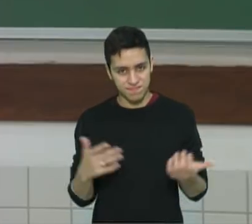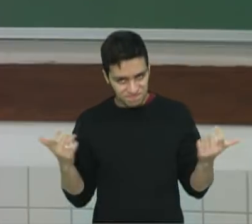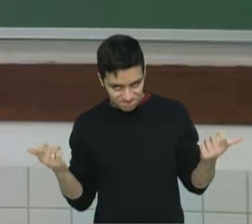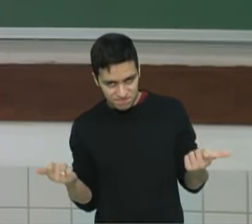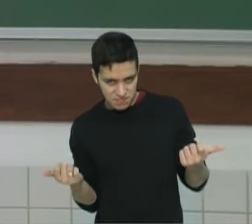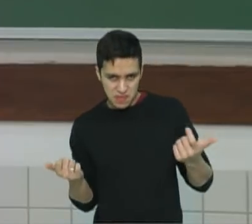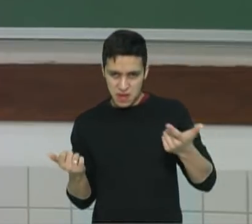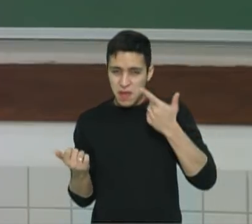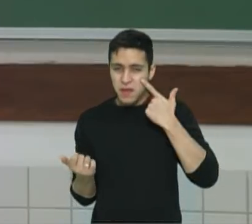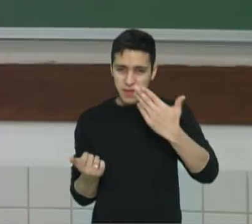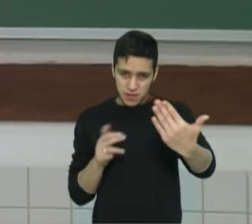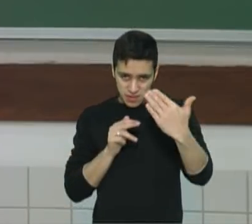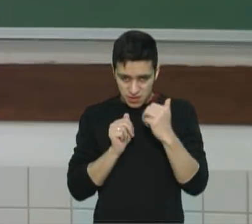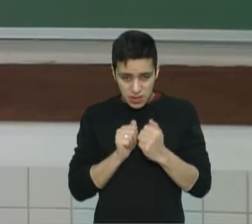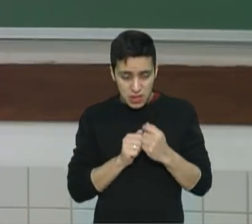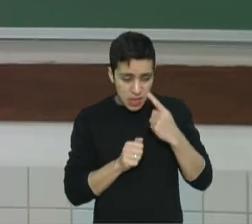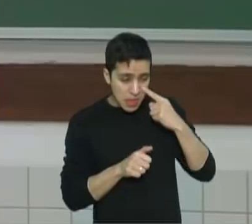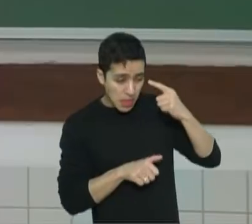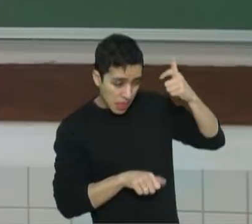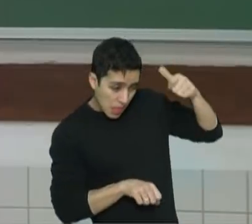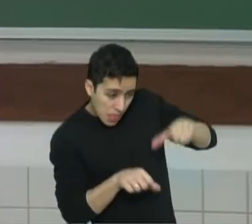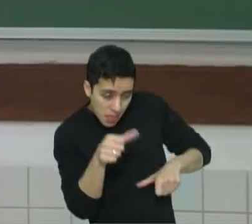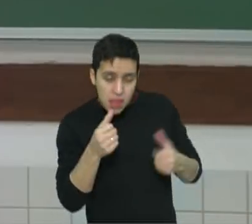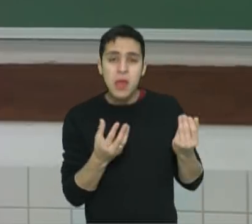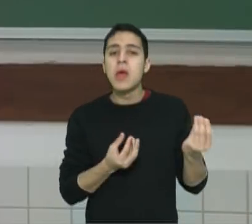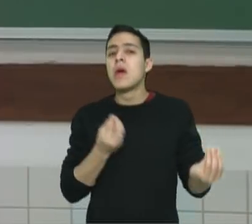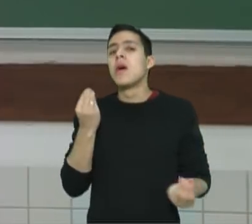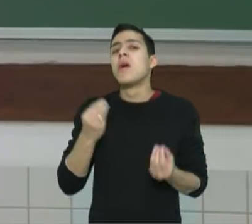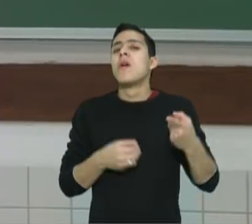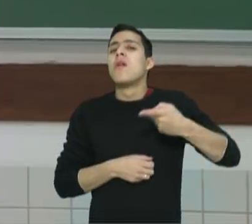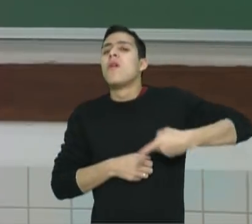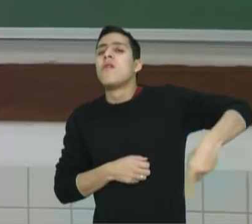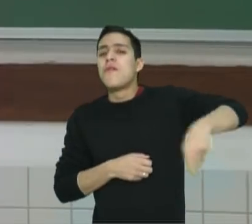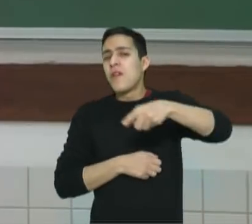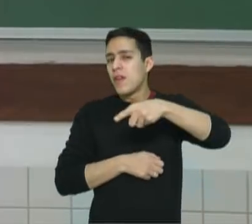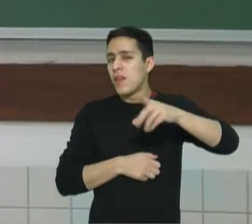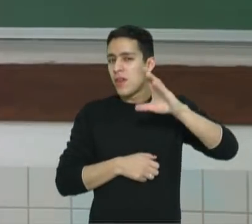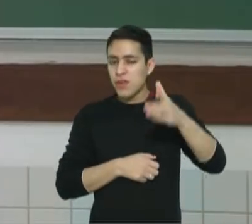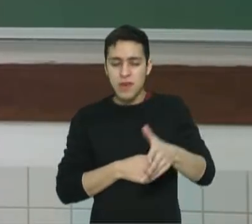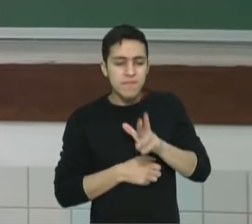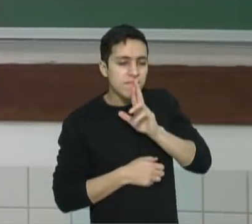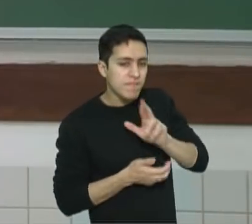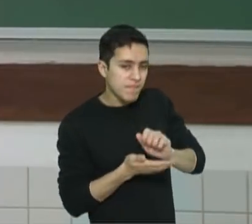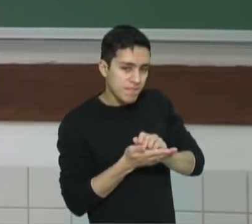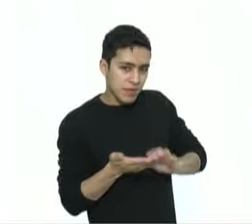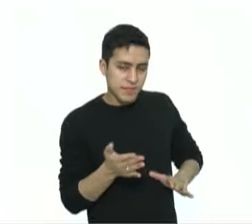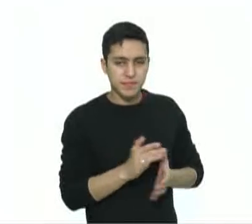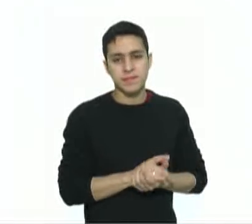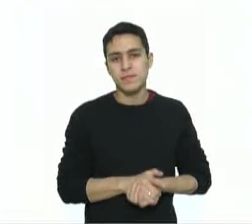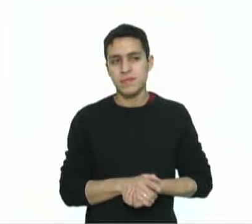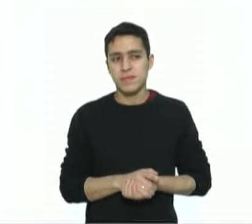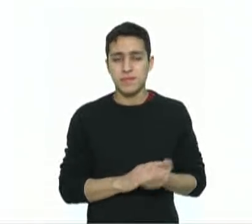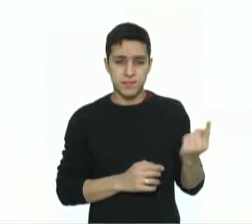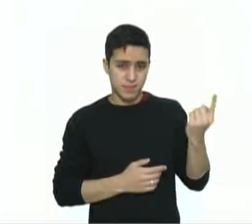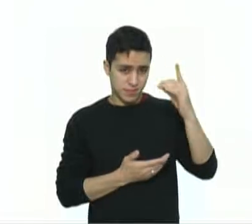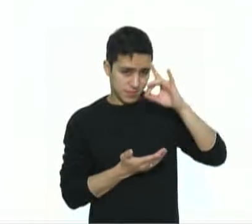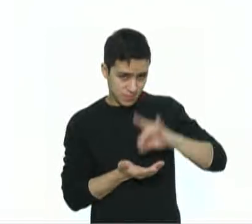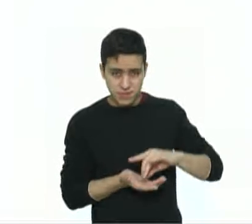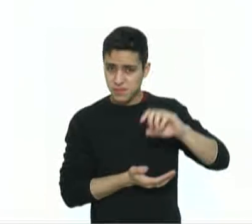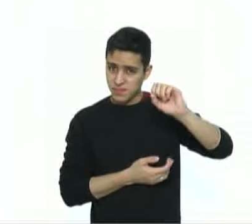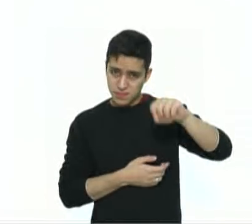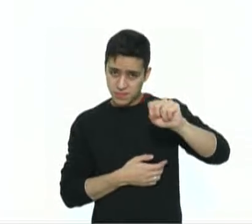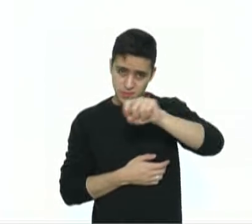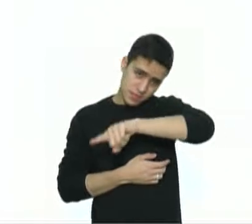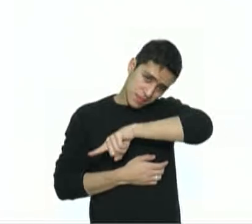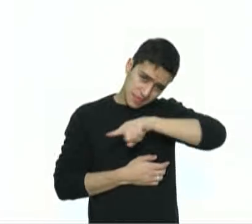Então vamos lá, pessoal, vamos avaliar como é que vocês adiantaram nesse quesito da atividade. Então a primeira é verdadeira, sim, você